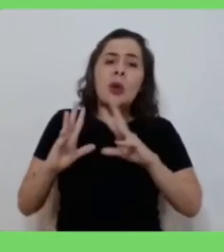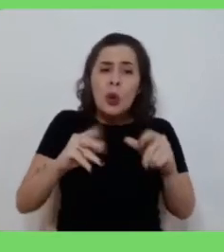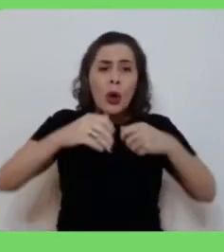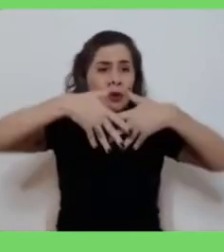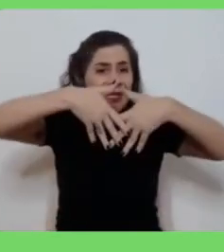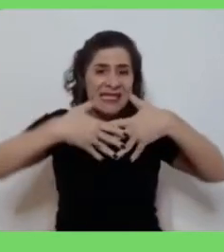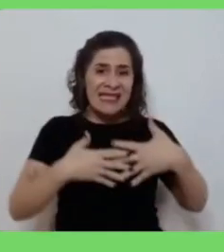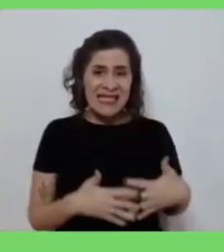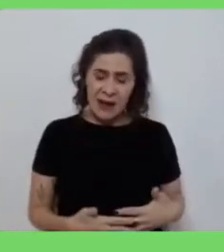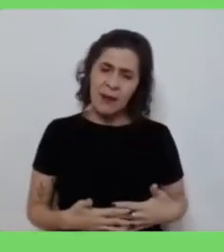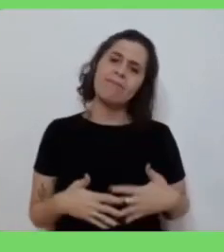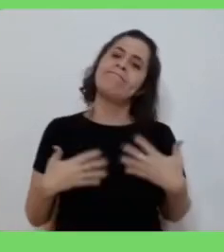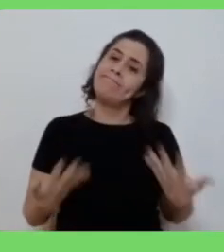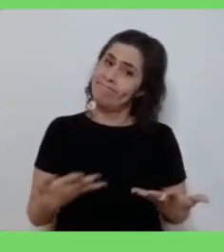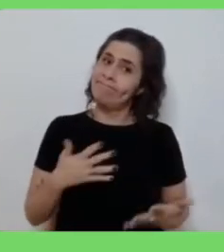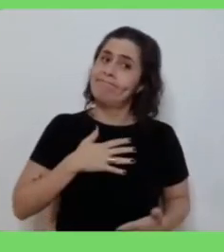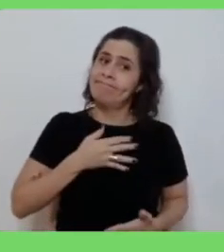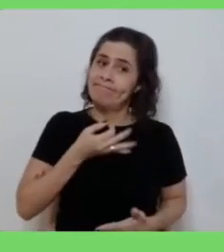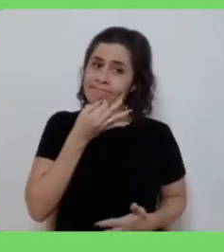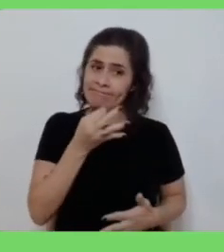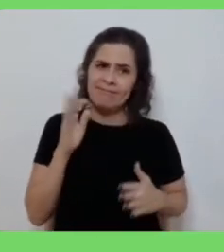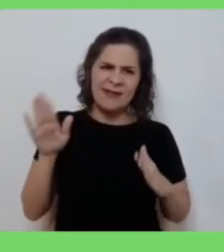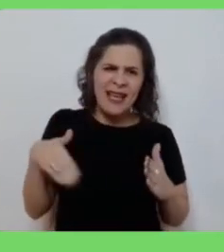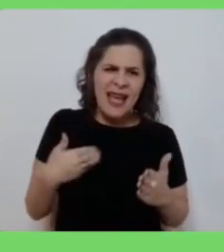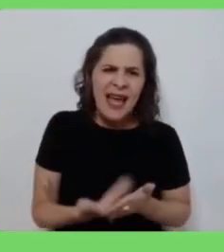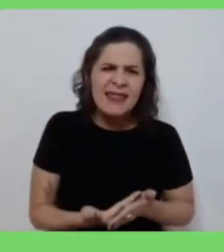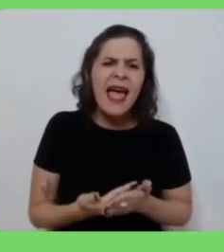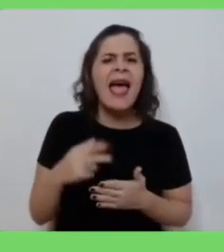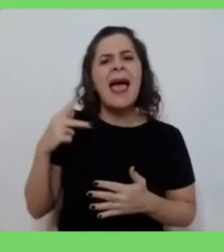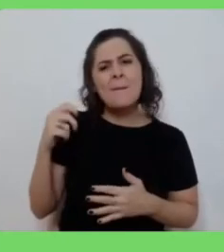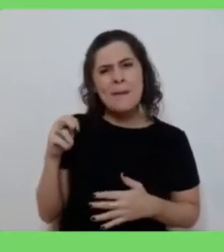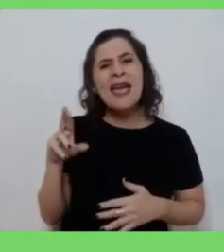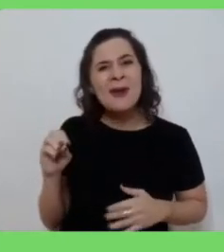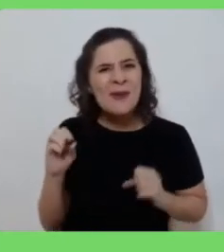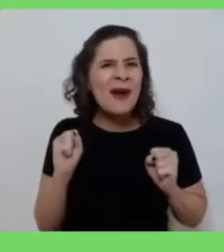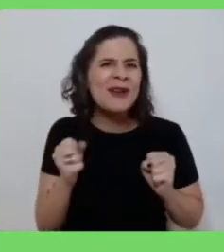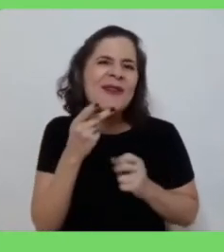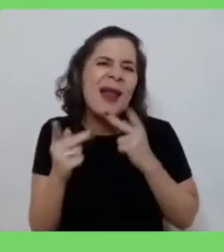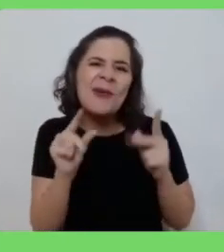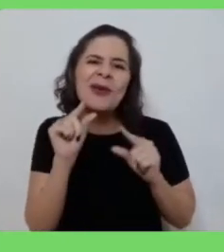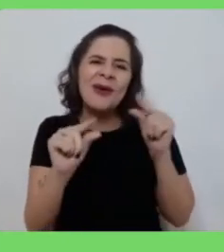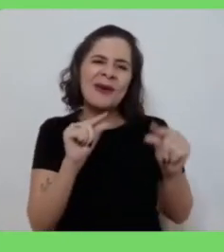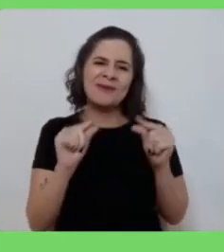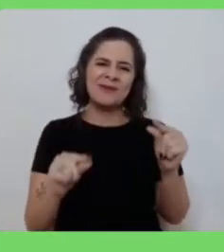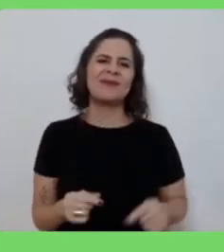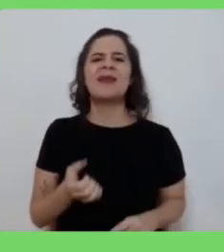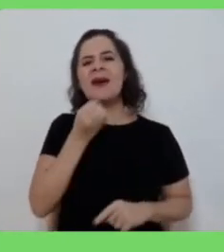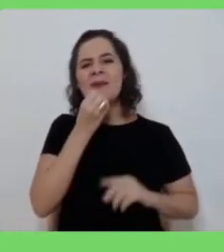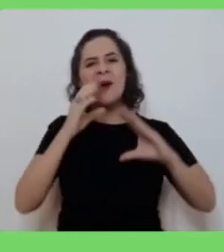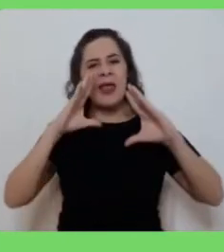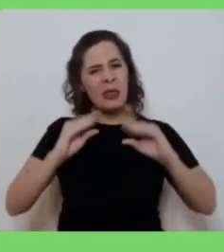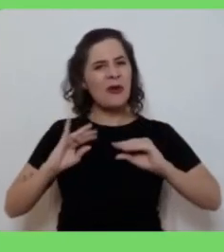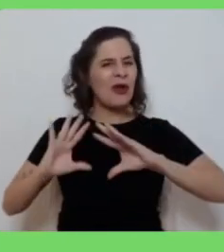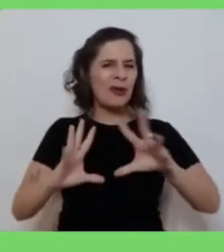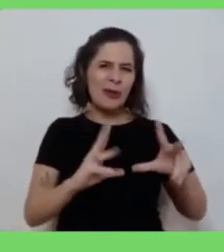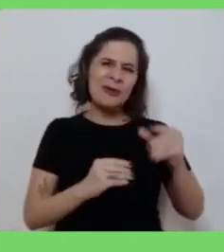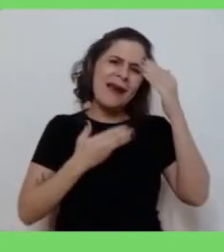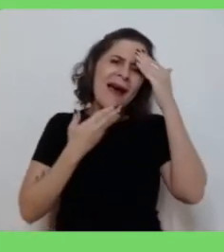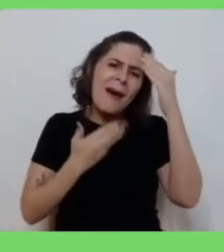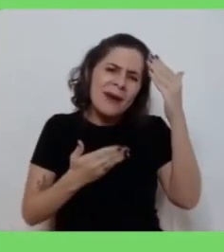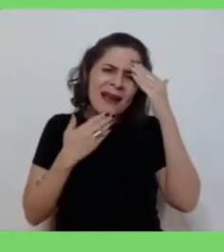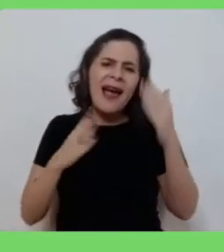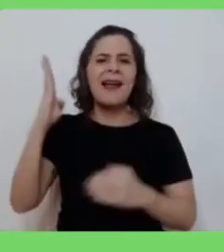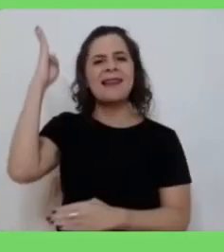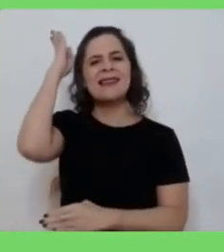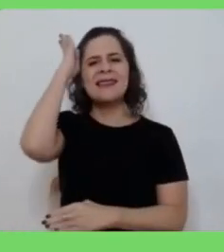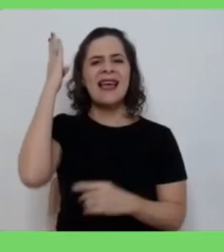né então eu acho que agora até o Pedro consegue falar um pouquinho também boa noite a todos agradecer ao Sesc